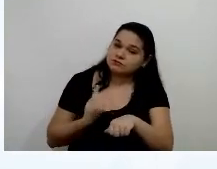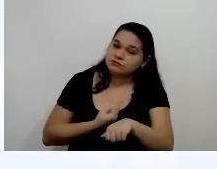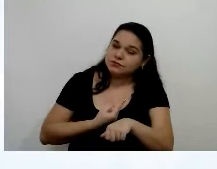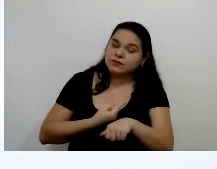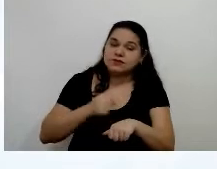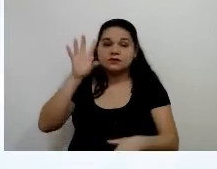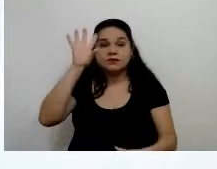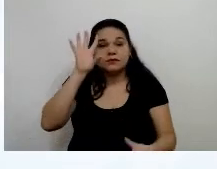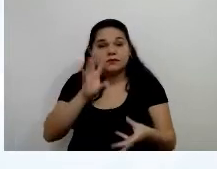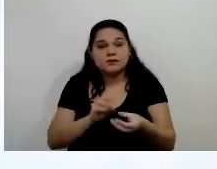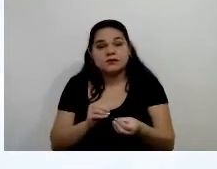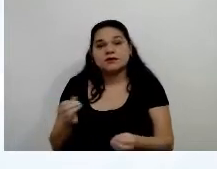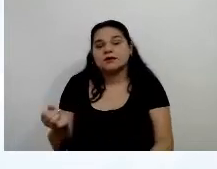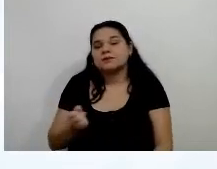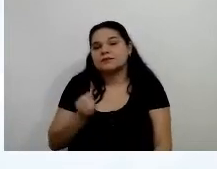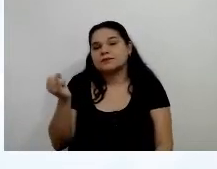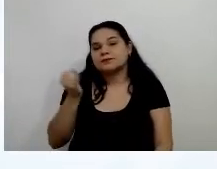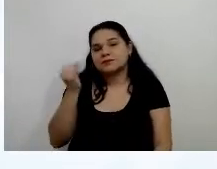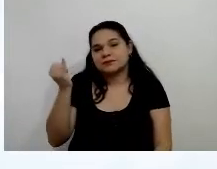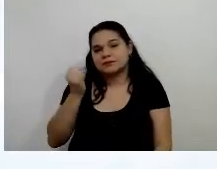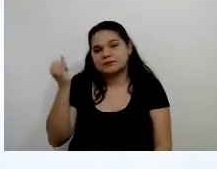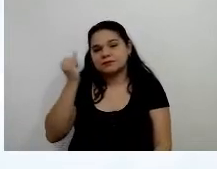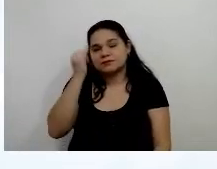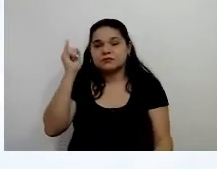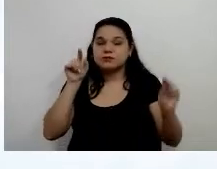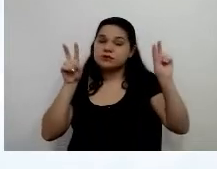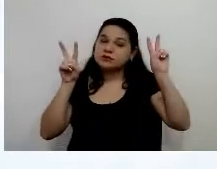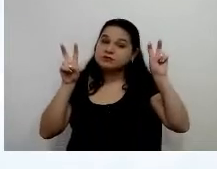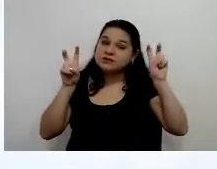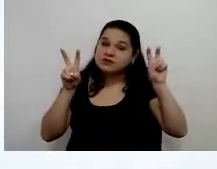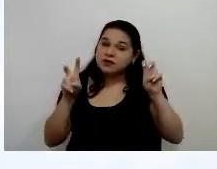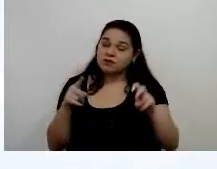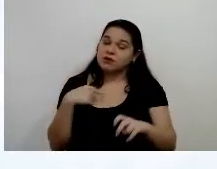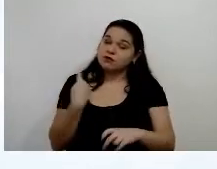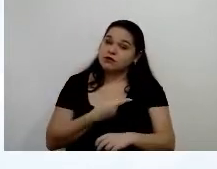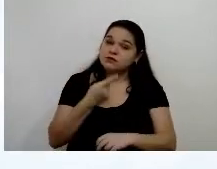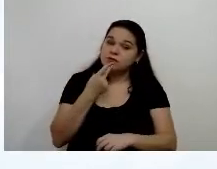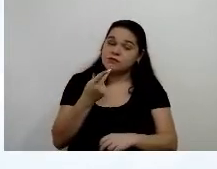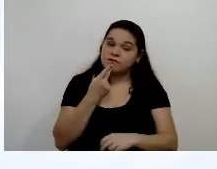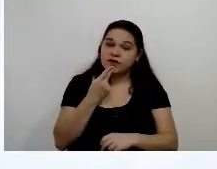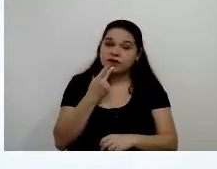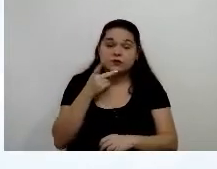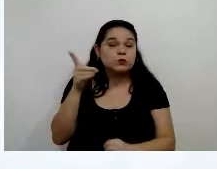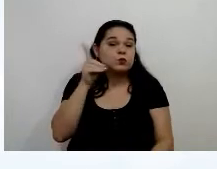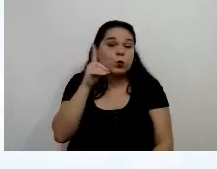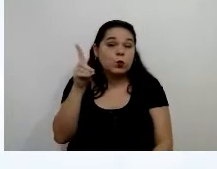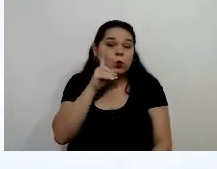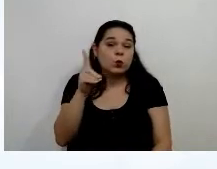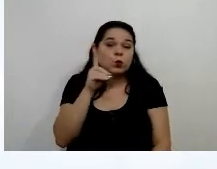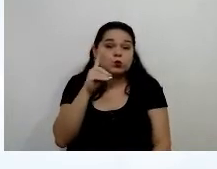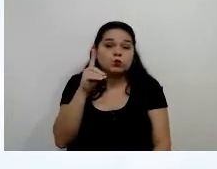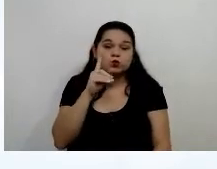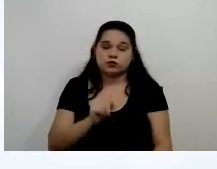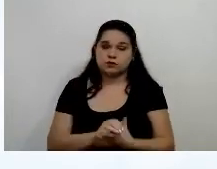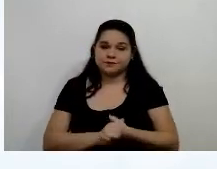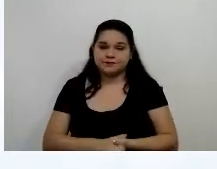a importância do assunto que nós estamos tratando todos os dias.